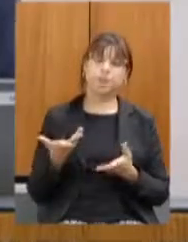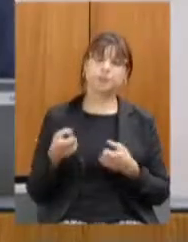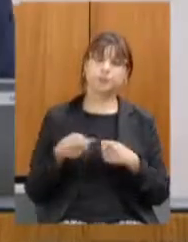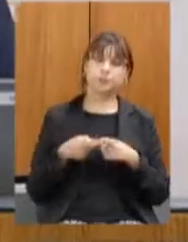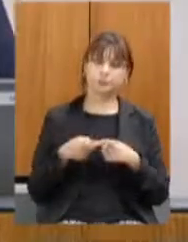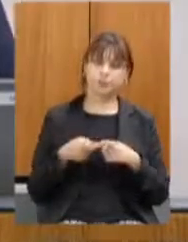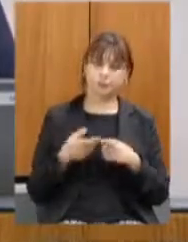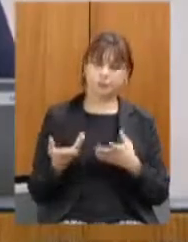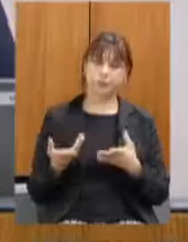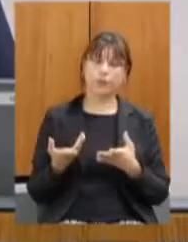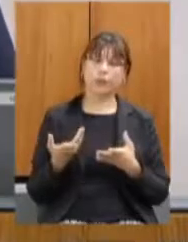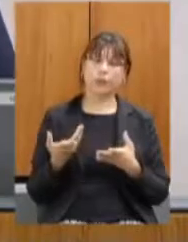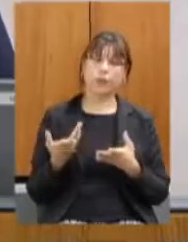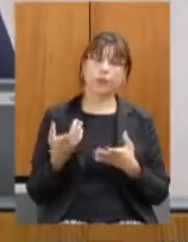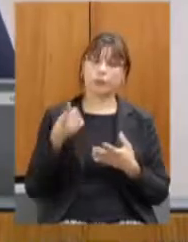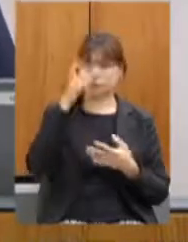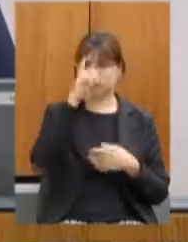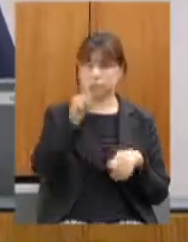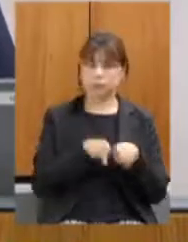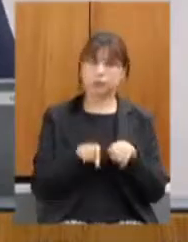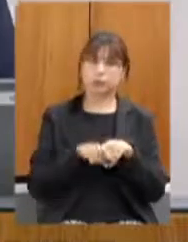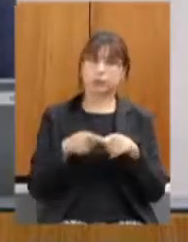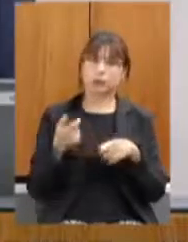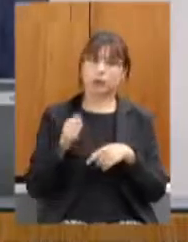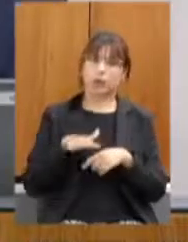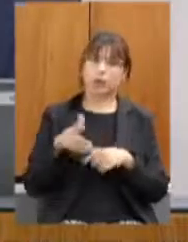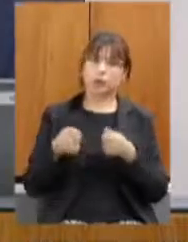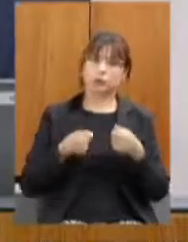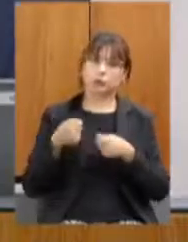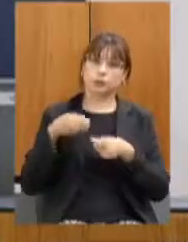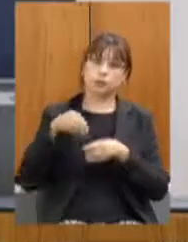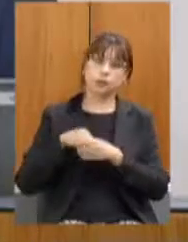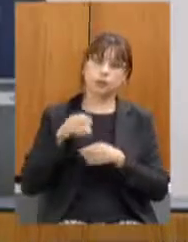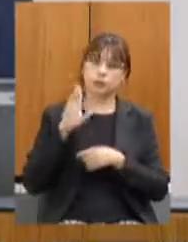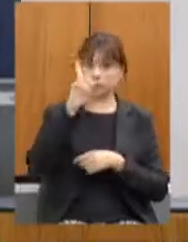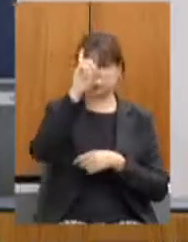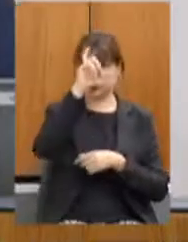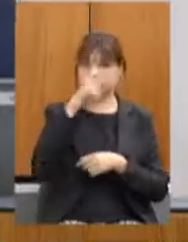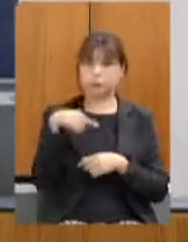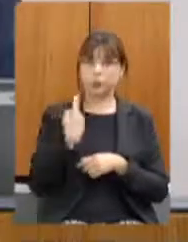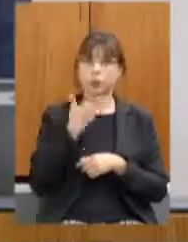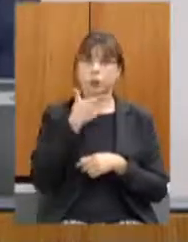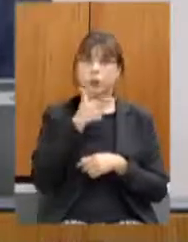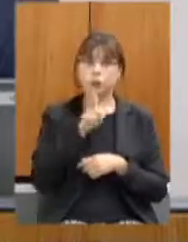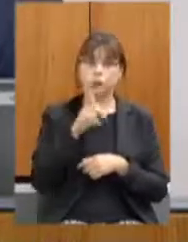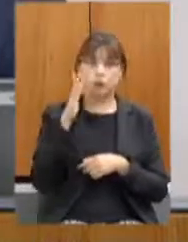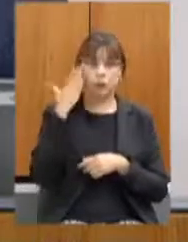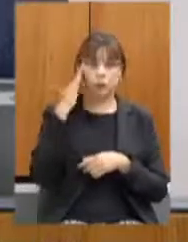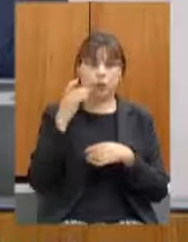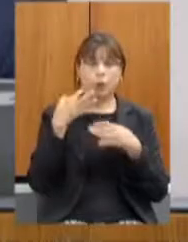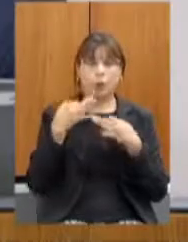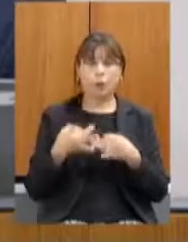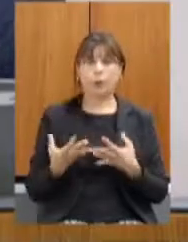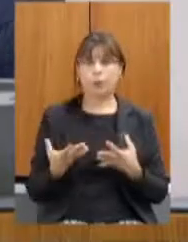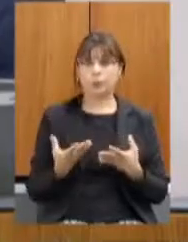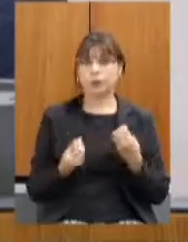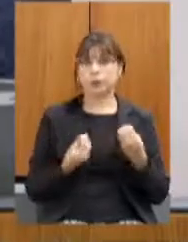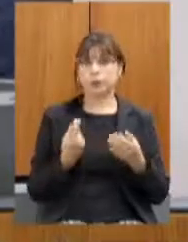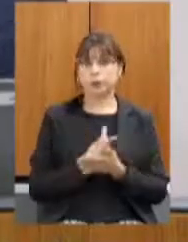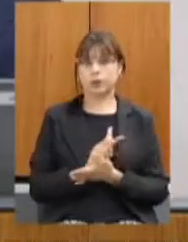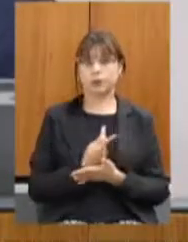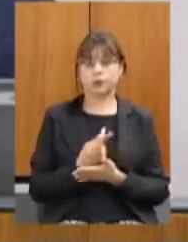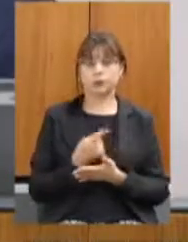o diretor administrativo para gente poderem entender o drama que está vivendo esse hospital a unimontes será ligada à secretaria